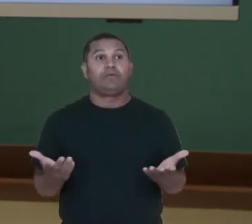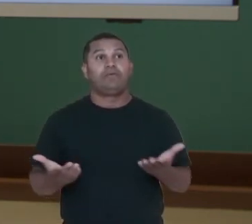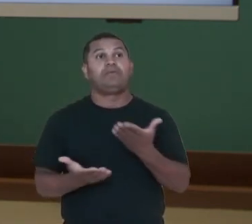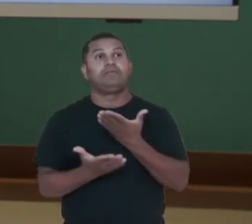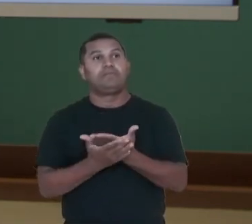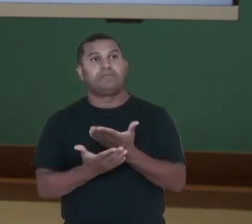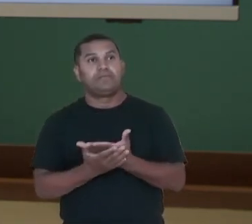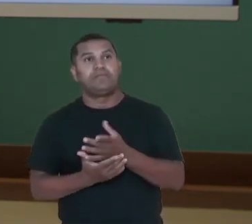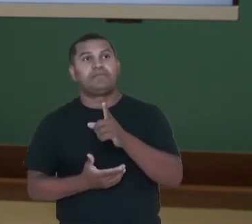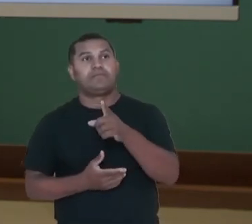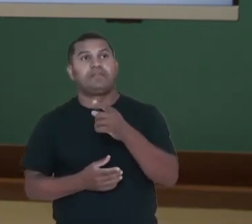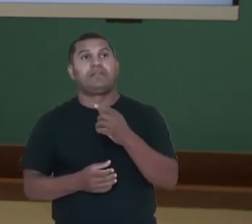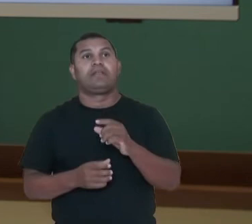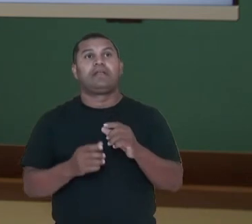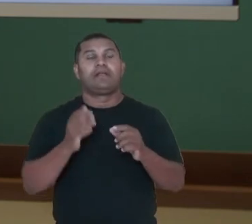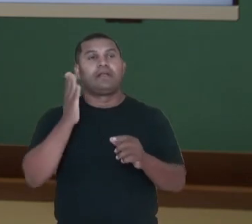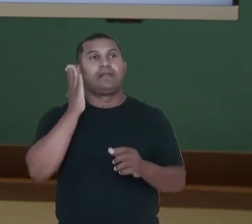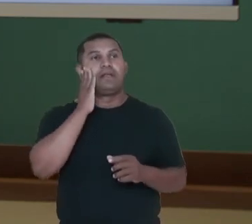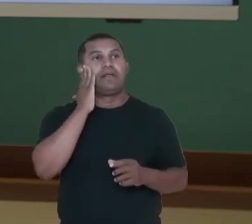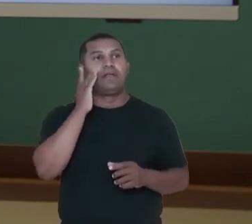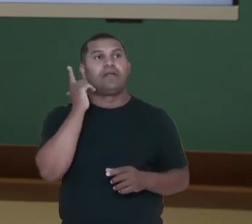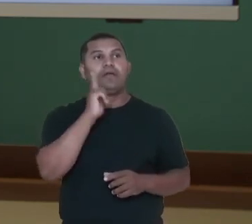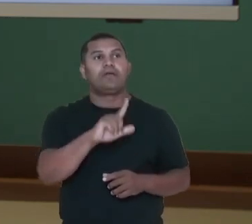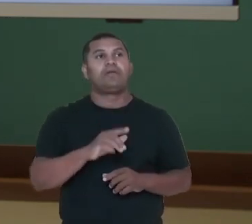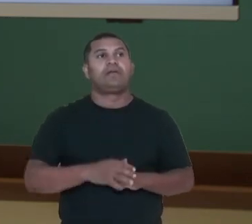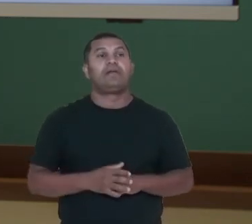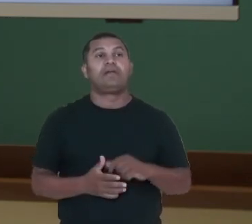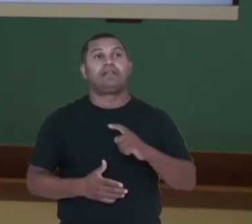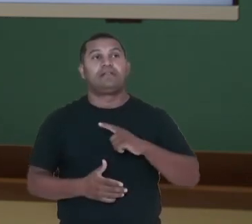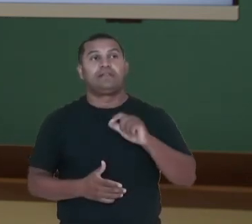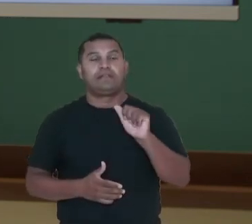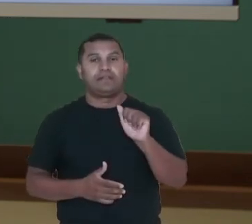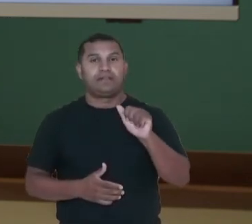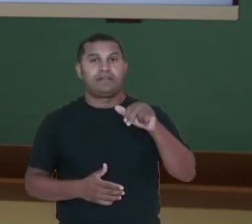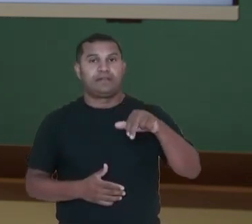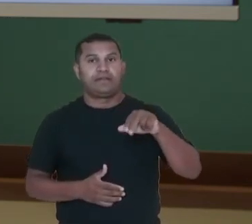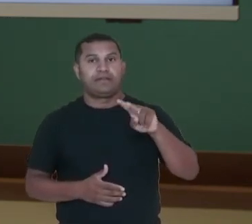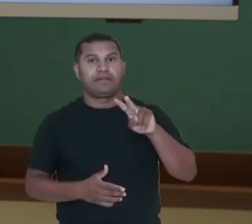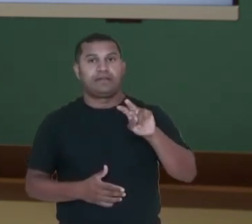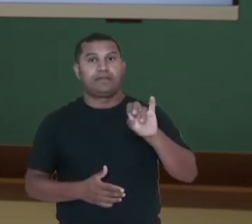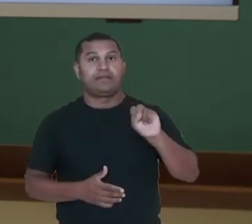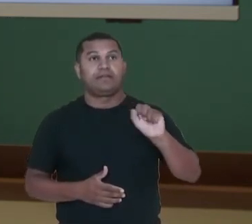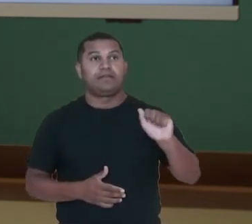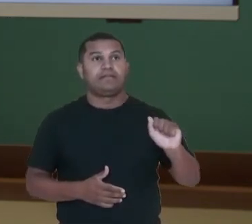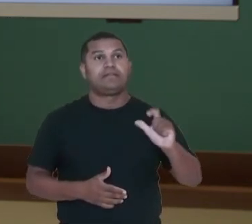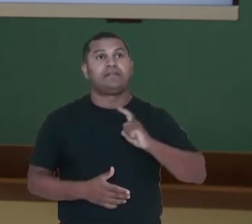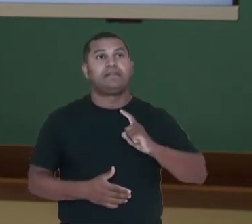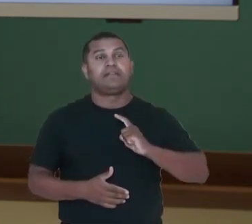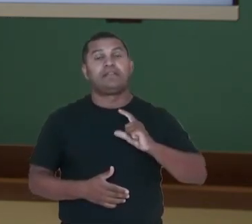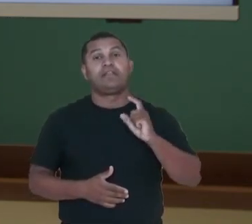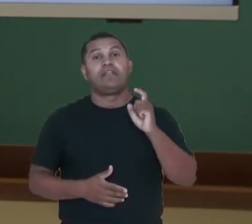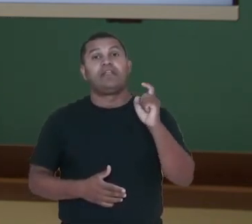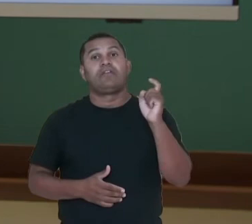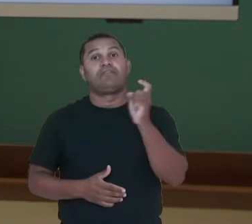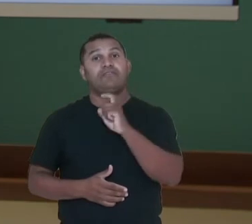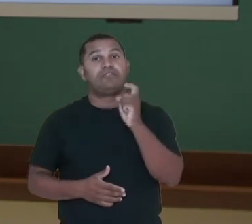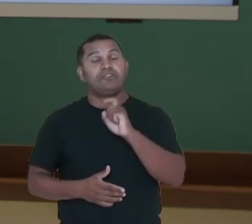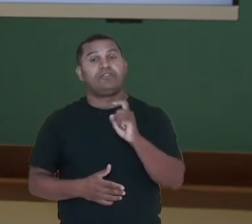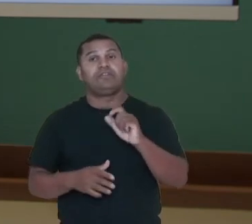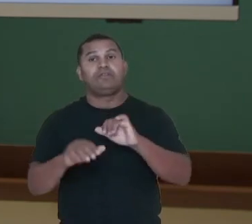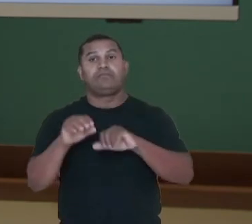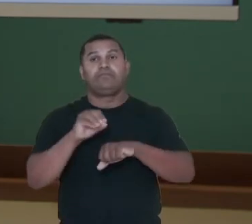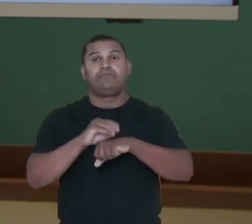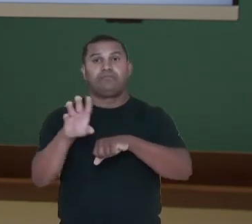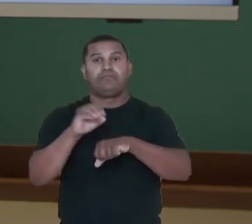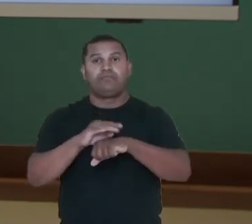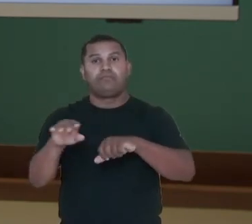vacinas. Nós vimos, acompanhamos em noticiários muitas fake news. O que são fake news? São notícias falsas,